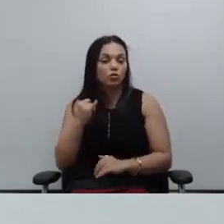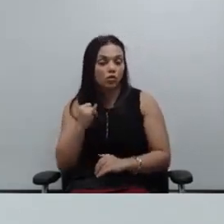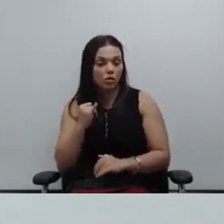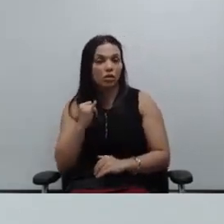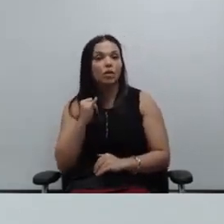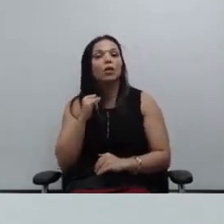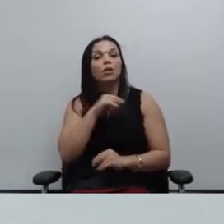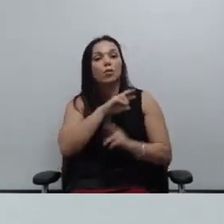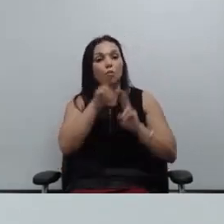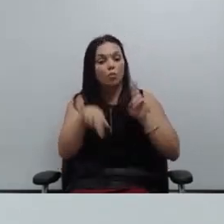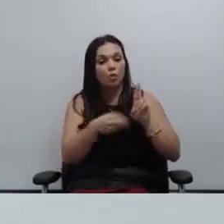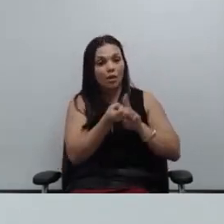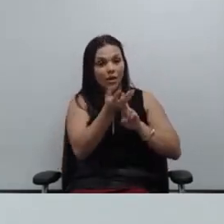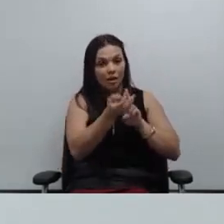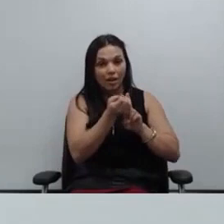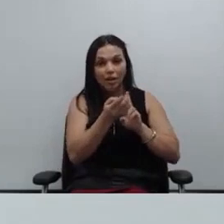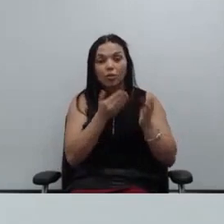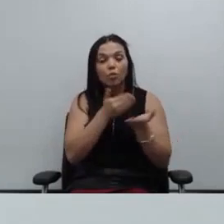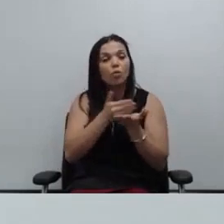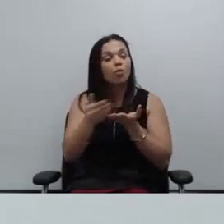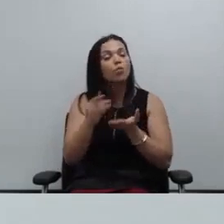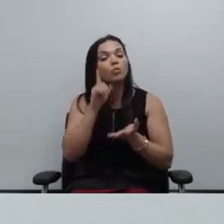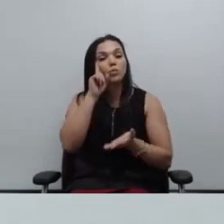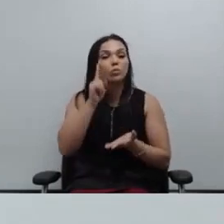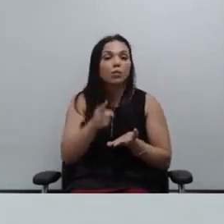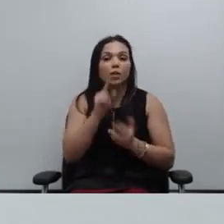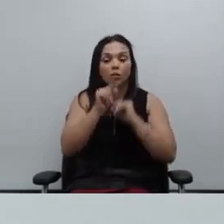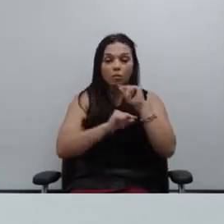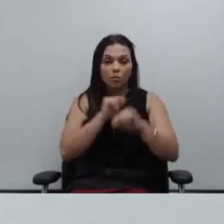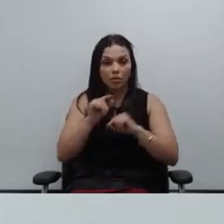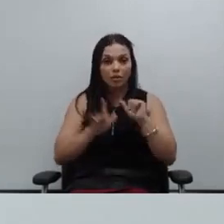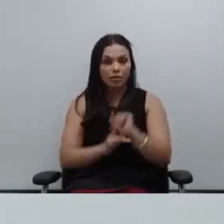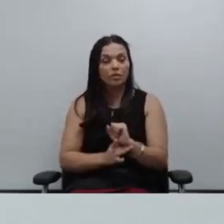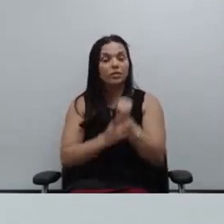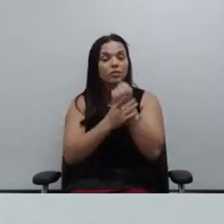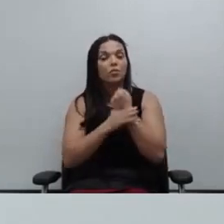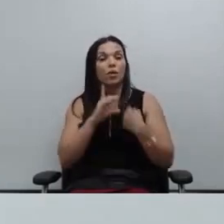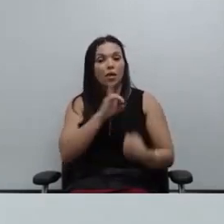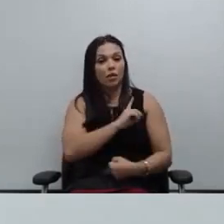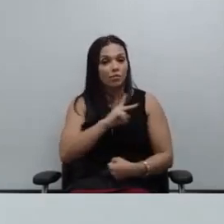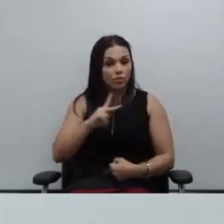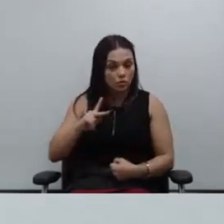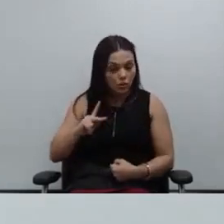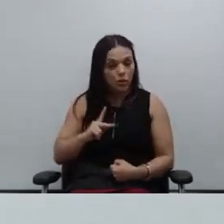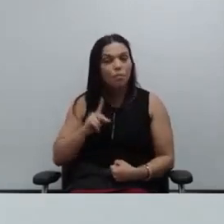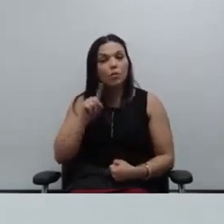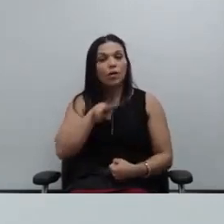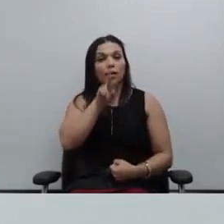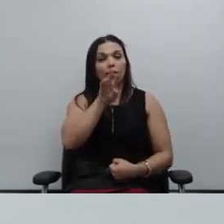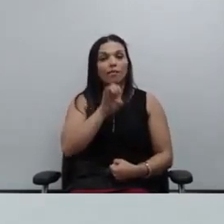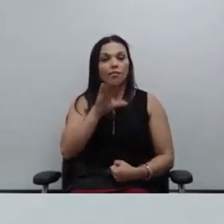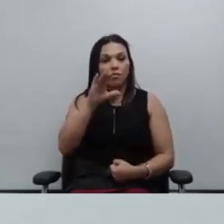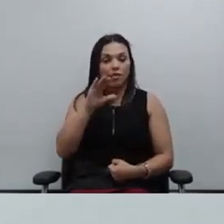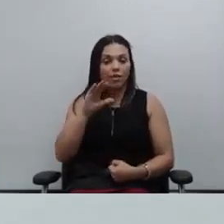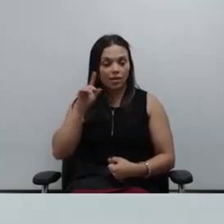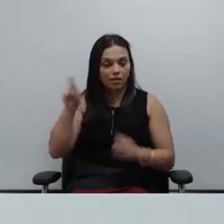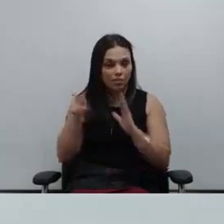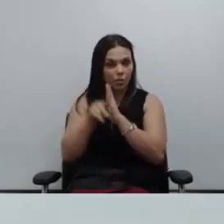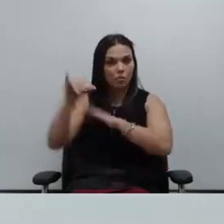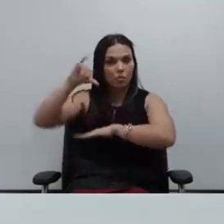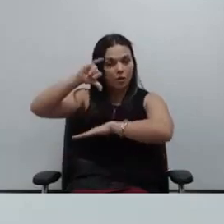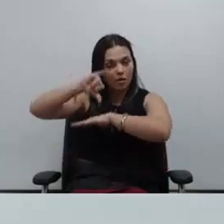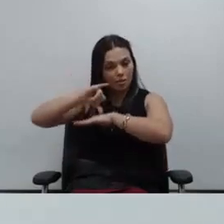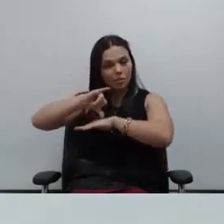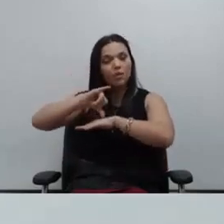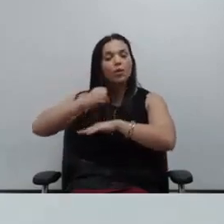relator noticiou a concessão de liminar em mandado de segurança impetrado pela defensora pública classificada na unidade VEC da capital, nos autos, eu